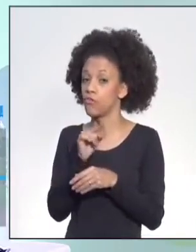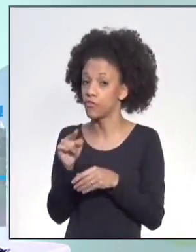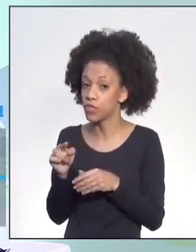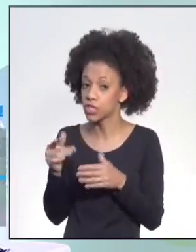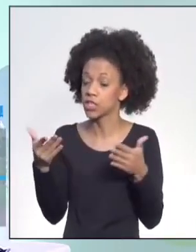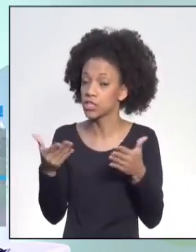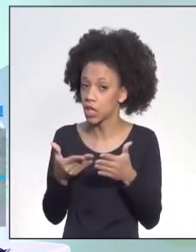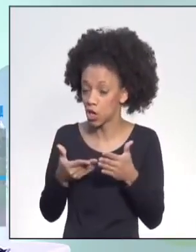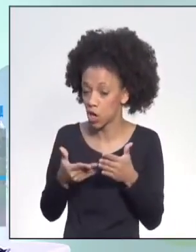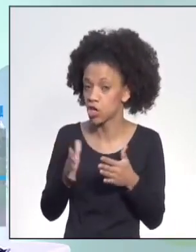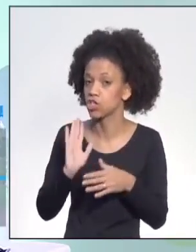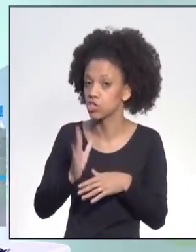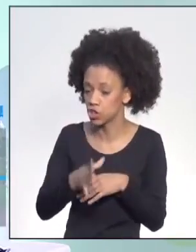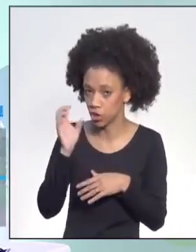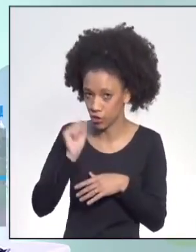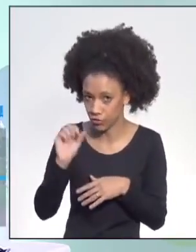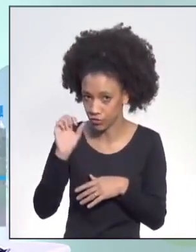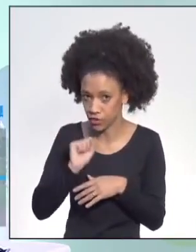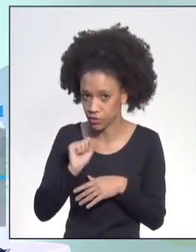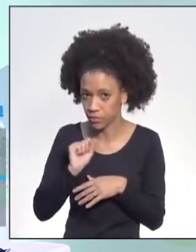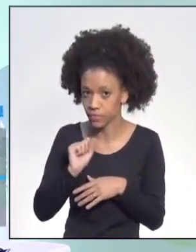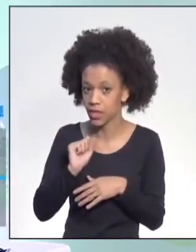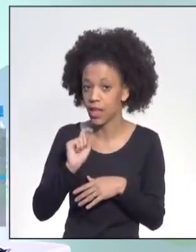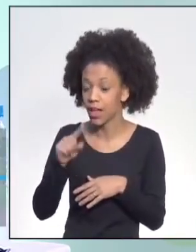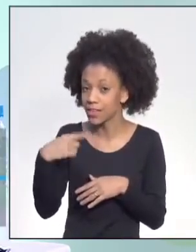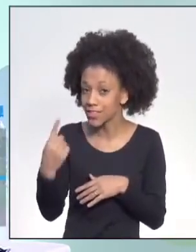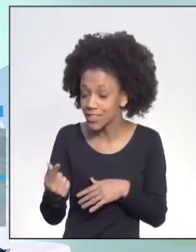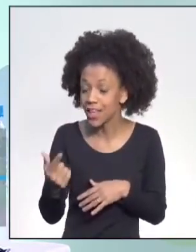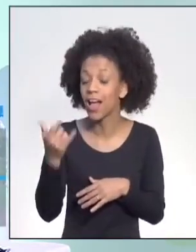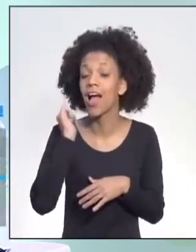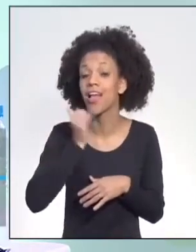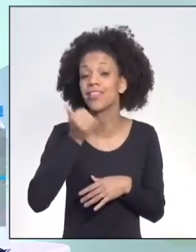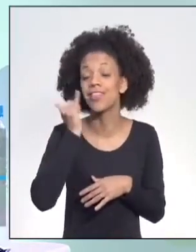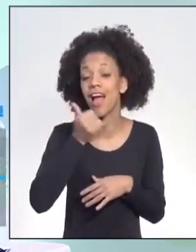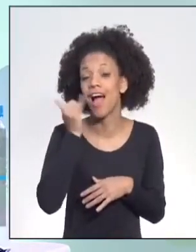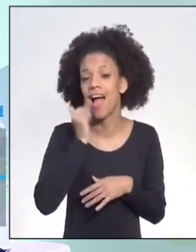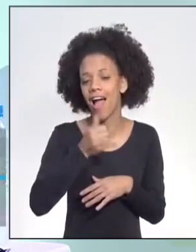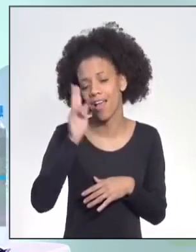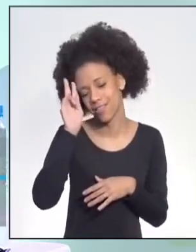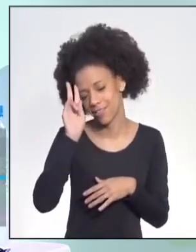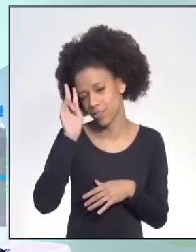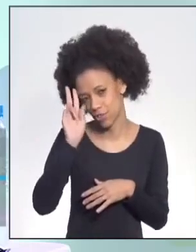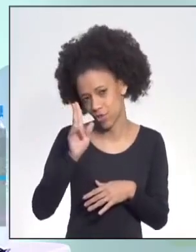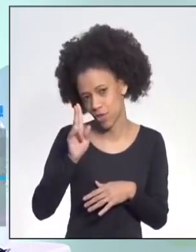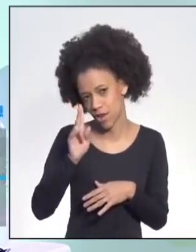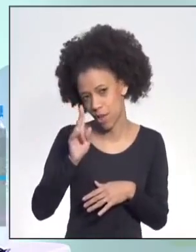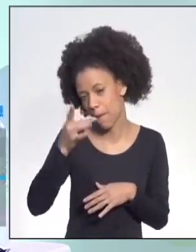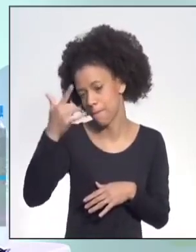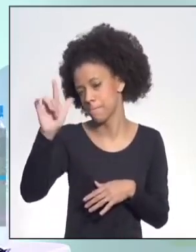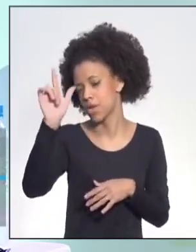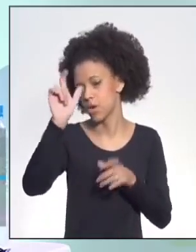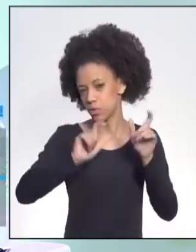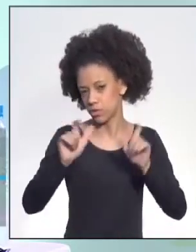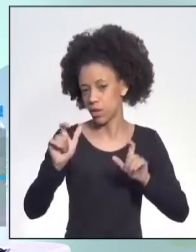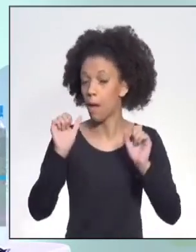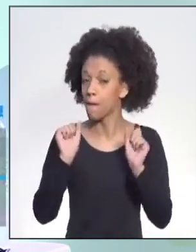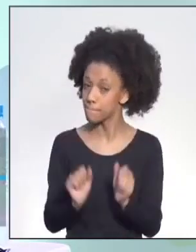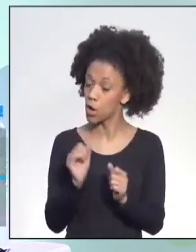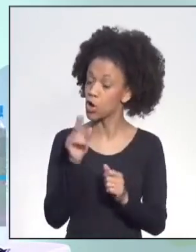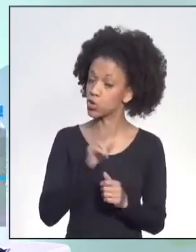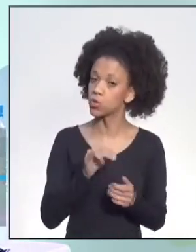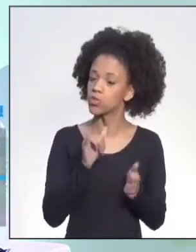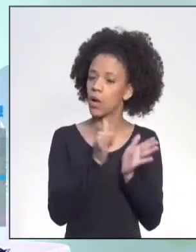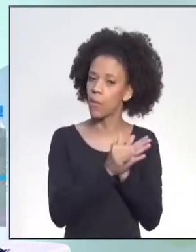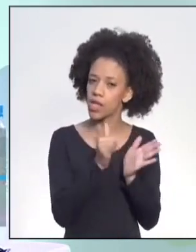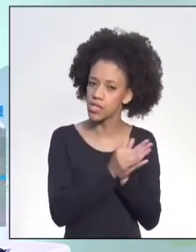já ouviram a história. O próximo passo é transmitir essa história para outras pessoas. Pode usar o WhatsApp,